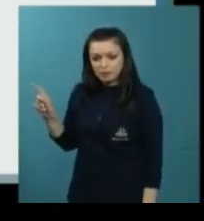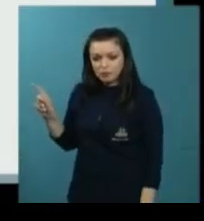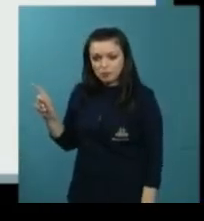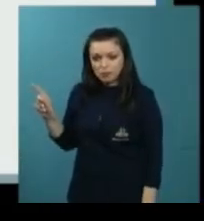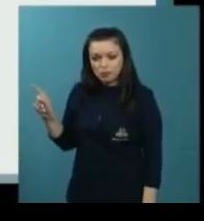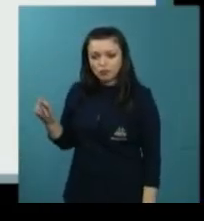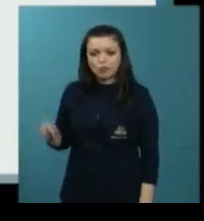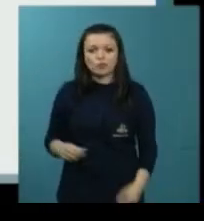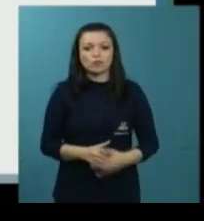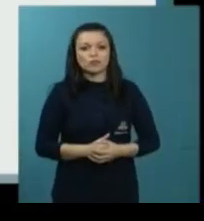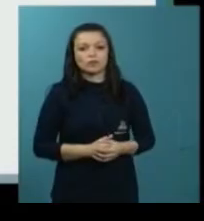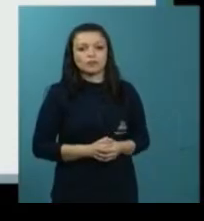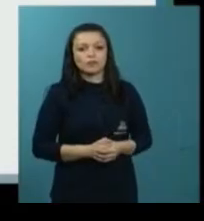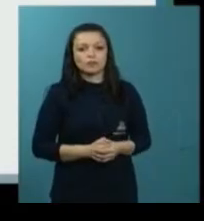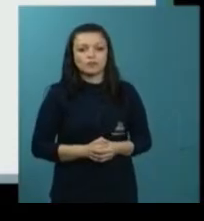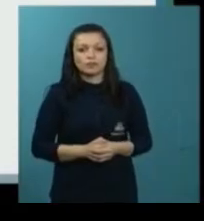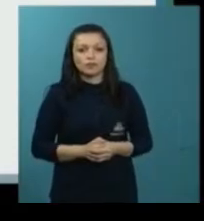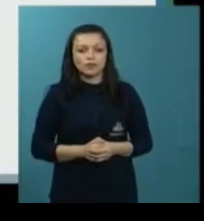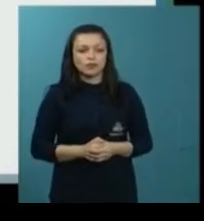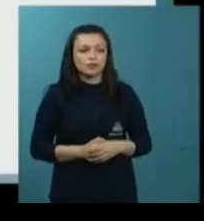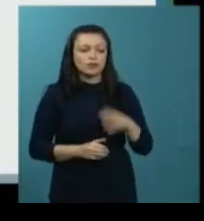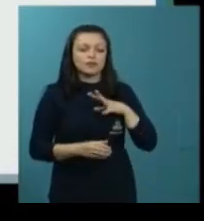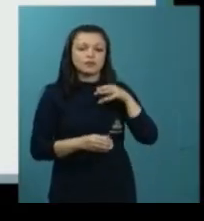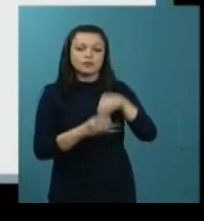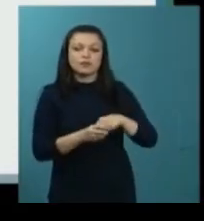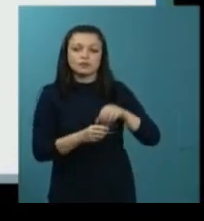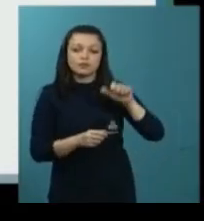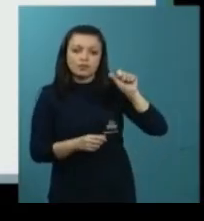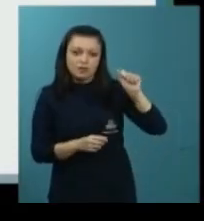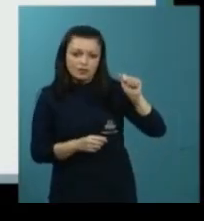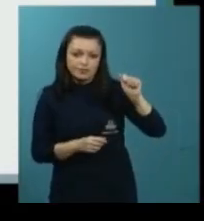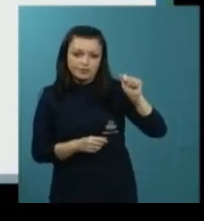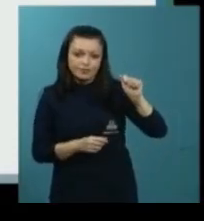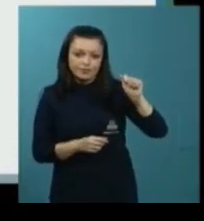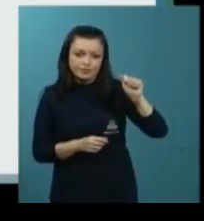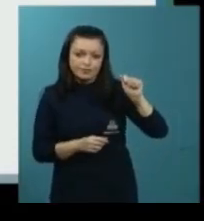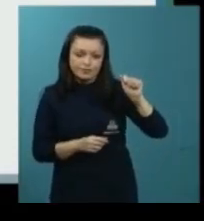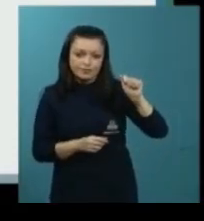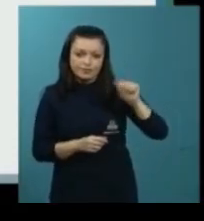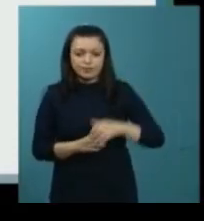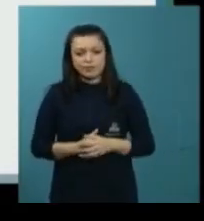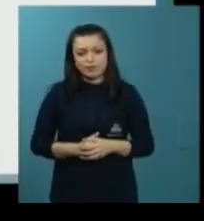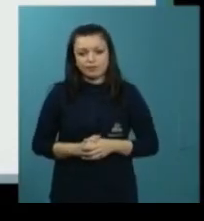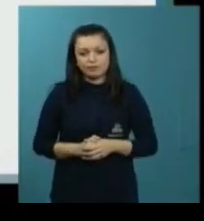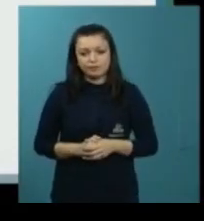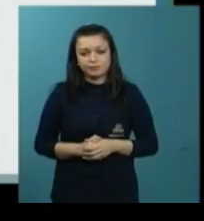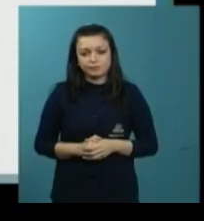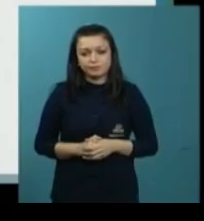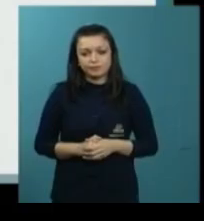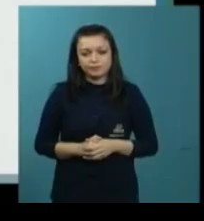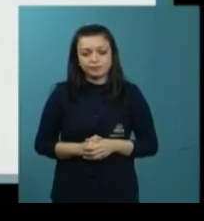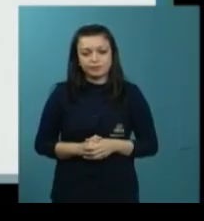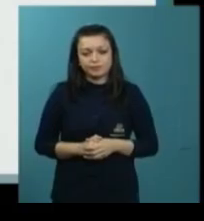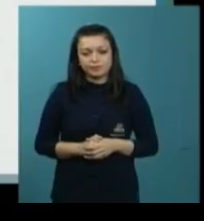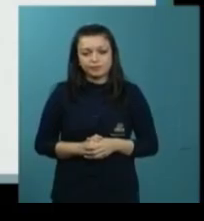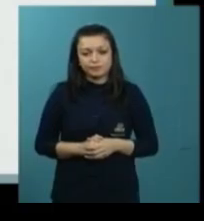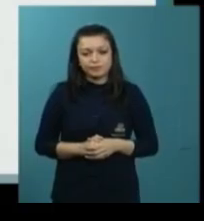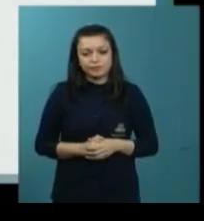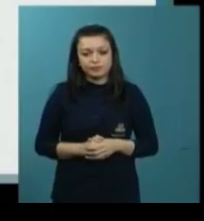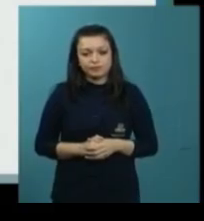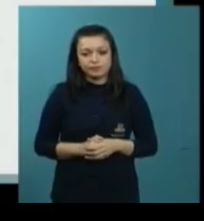Os elementos do conjunto A são A, B,